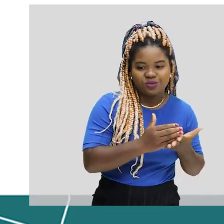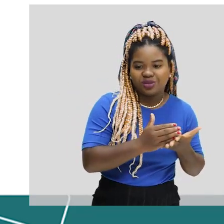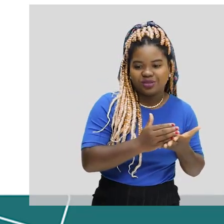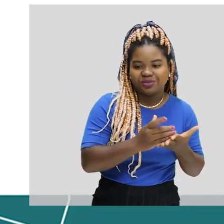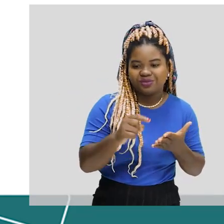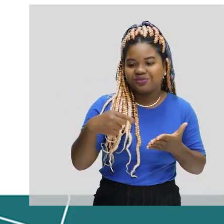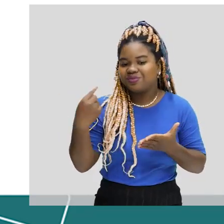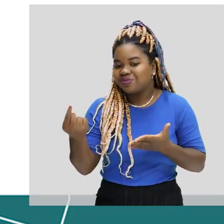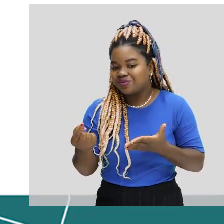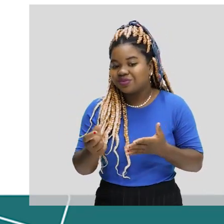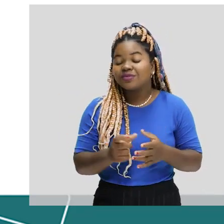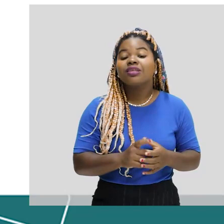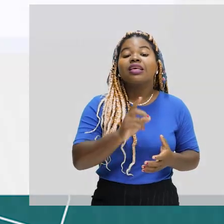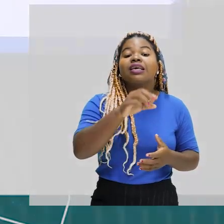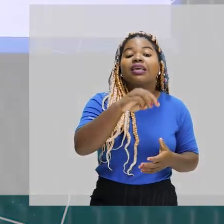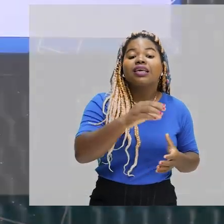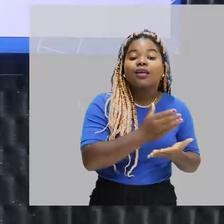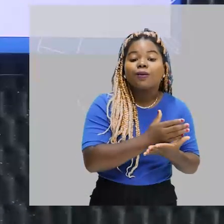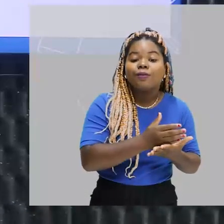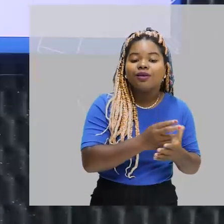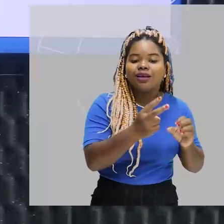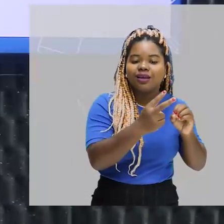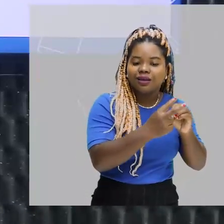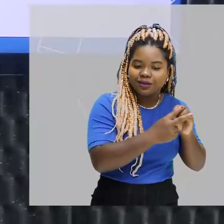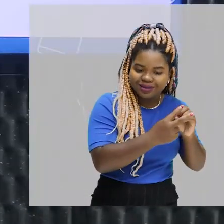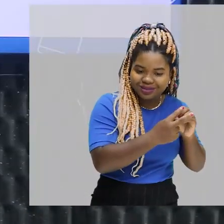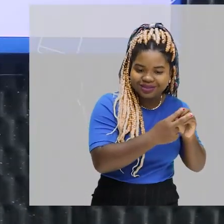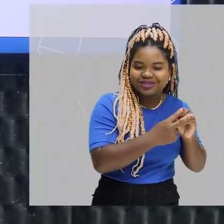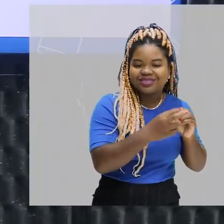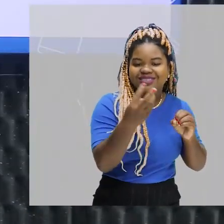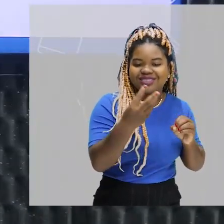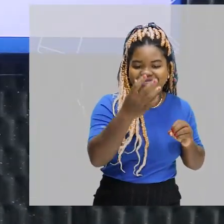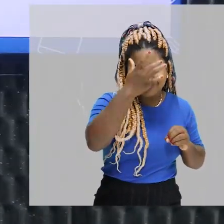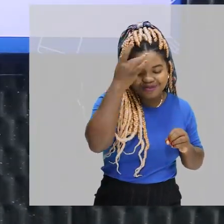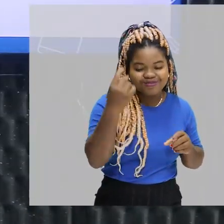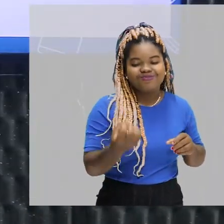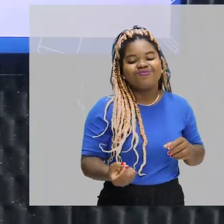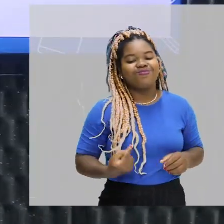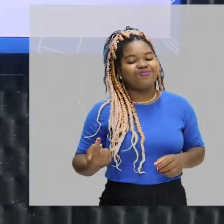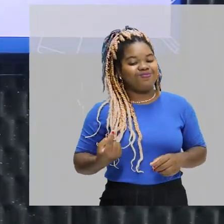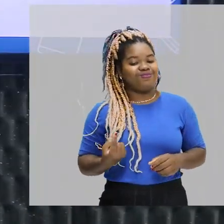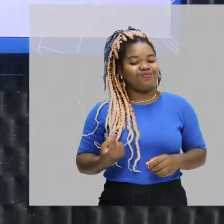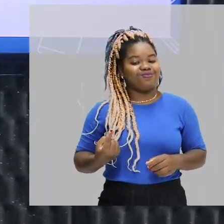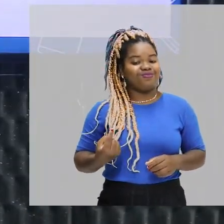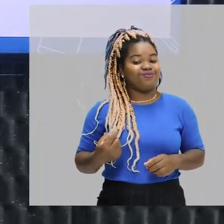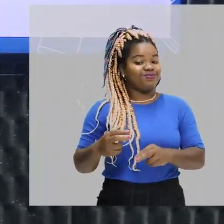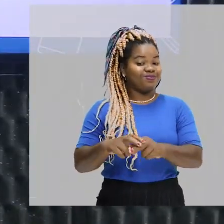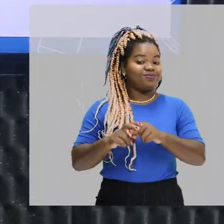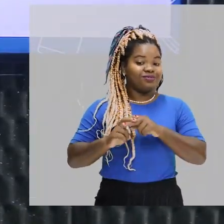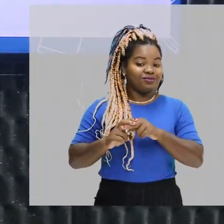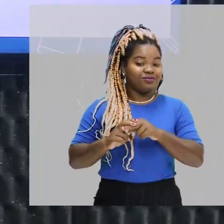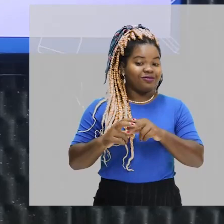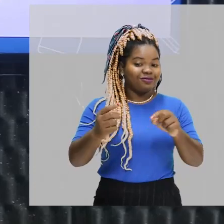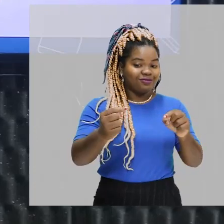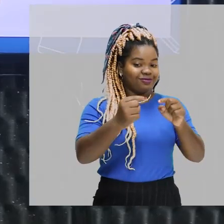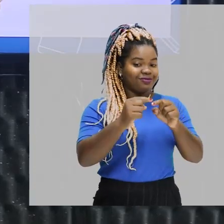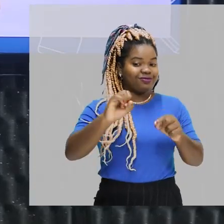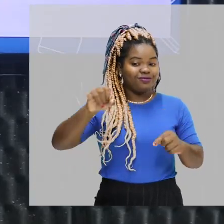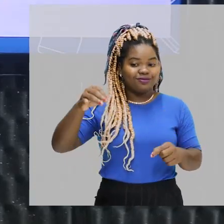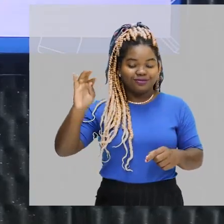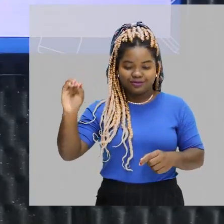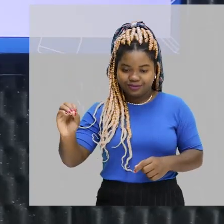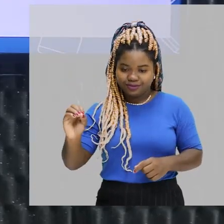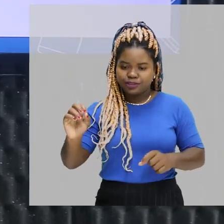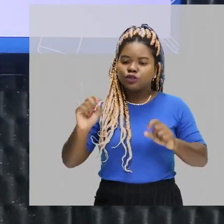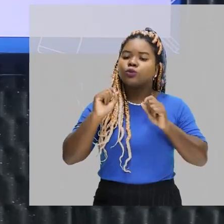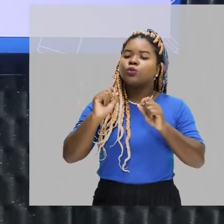Quem começa a oração, quem inicia é o verbo, que está na terceira pessoa do singular. Portanto, ele concorda com o sujeito.